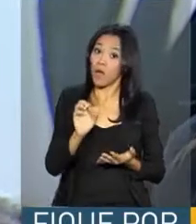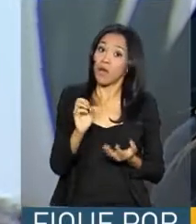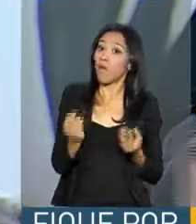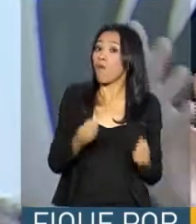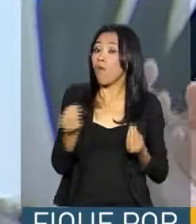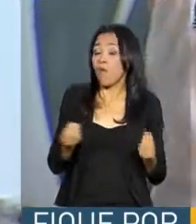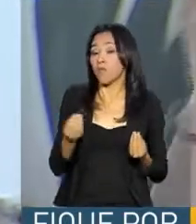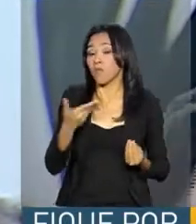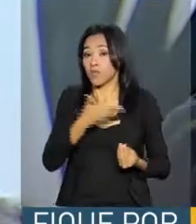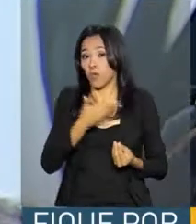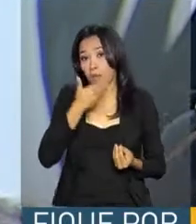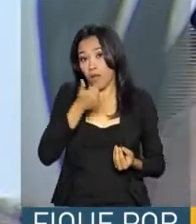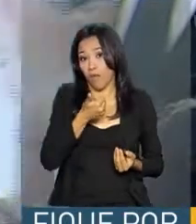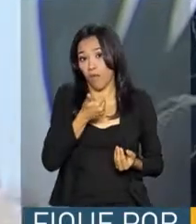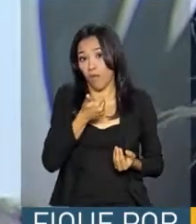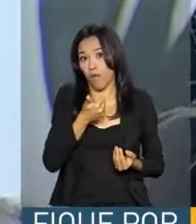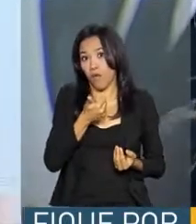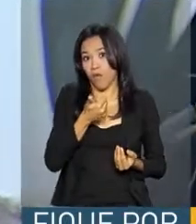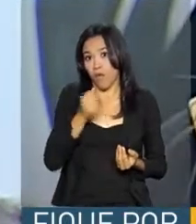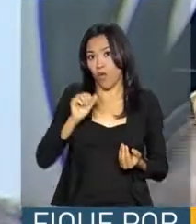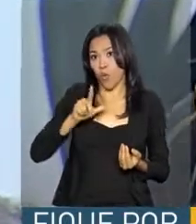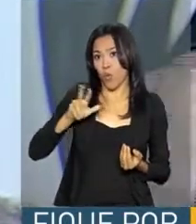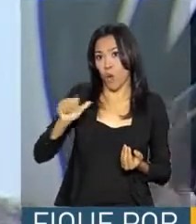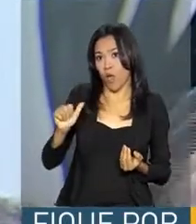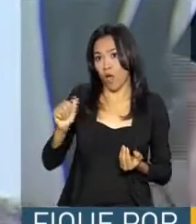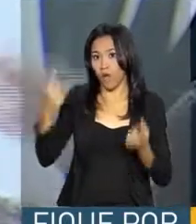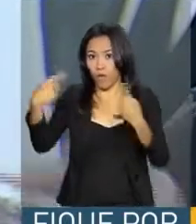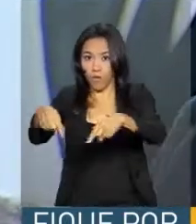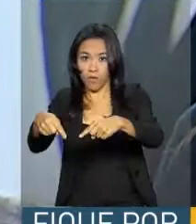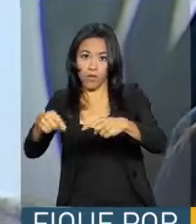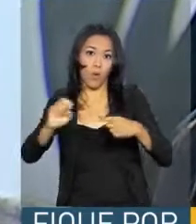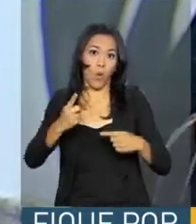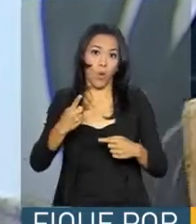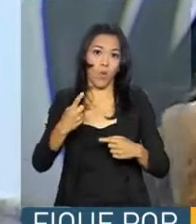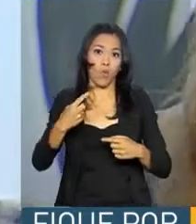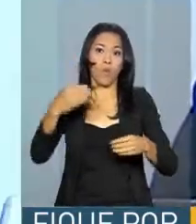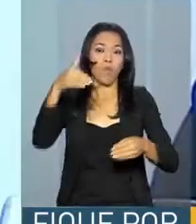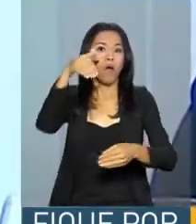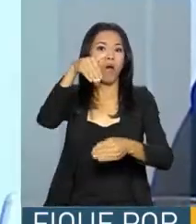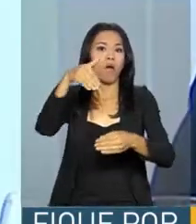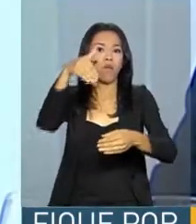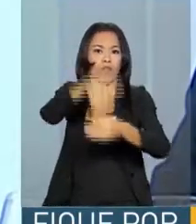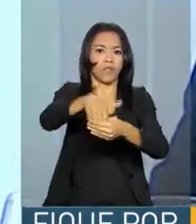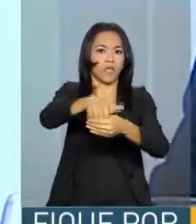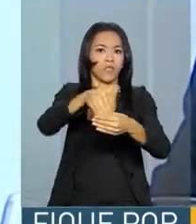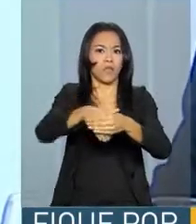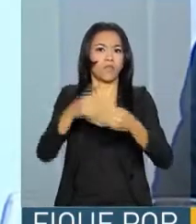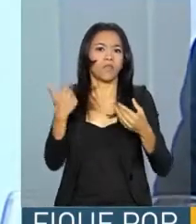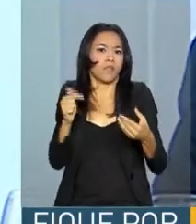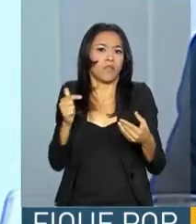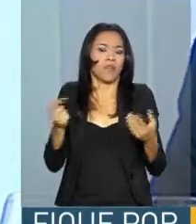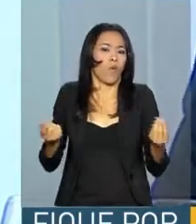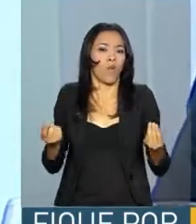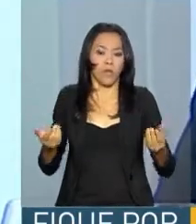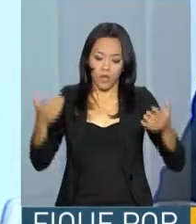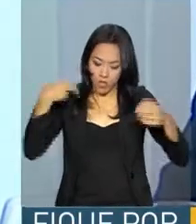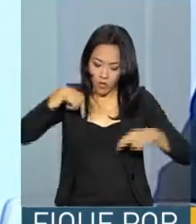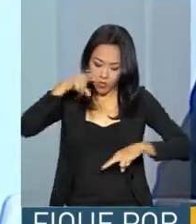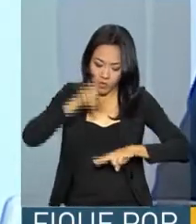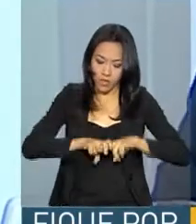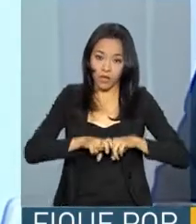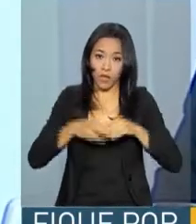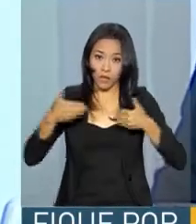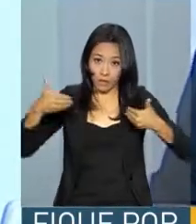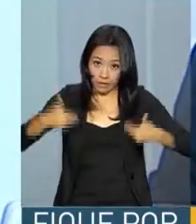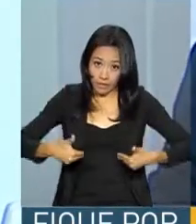uma eleição anti-Lula e Lula ou uma eleição sem Lula? Bom, em primeiro lugar, eu estou sentado aqui como presidente da República, né?